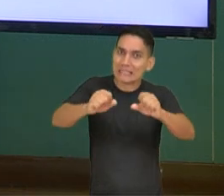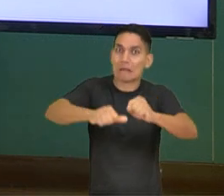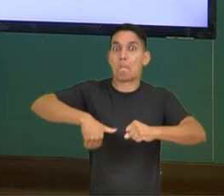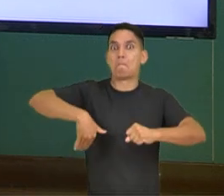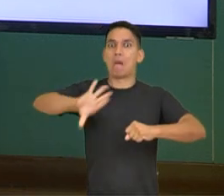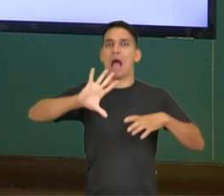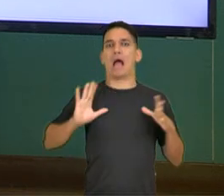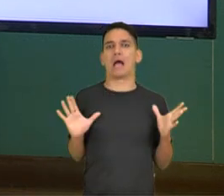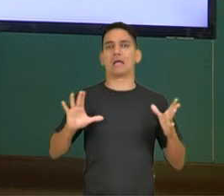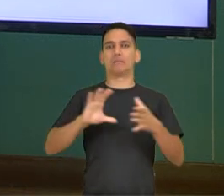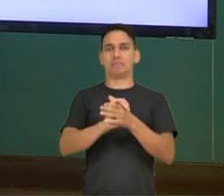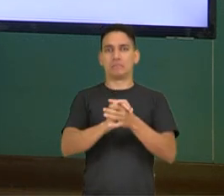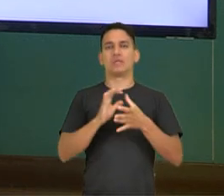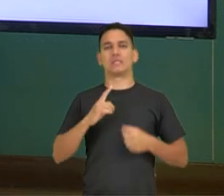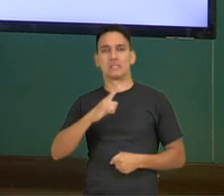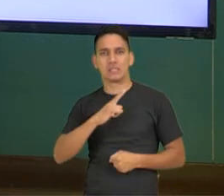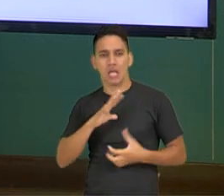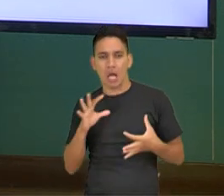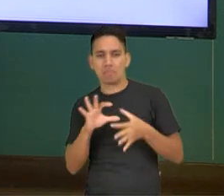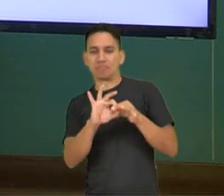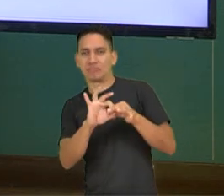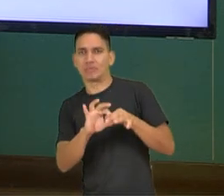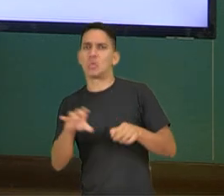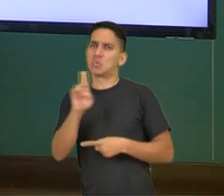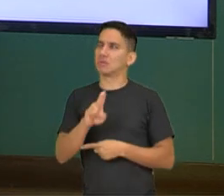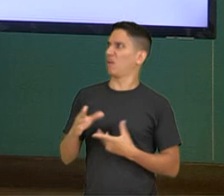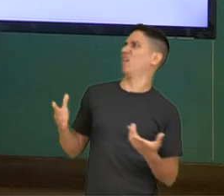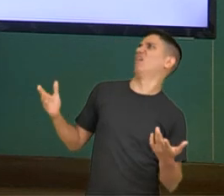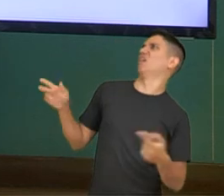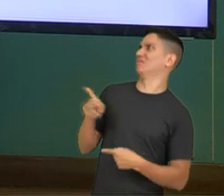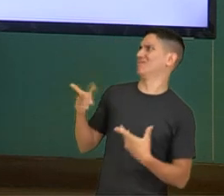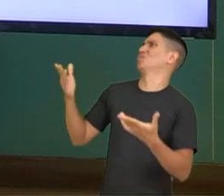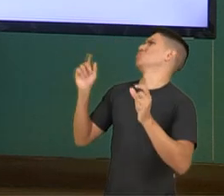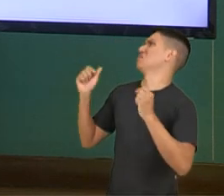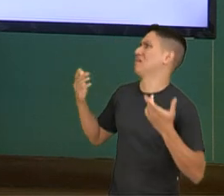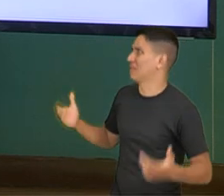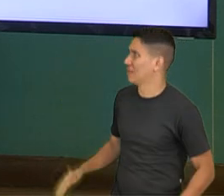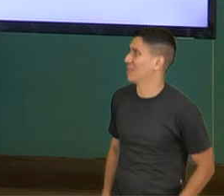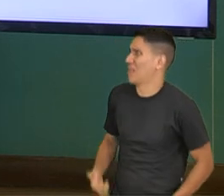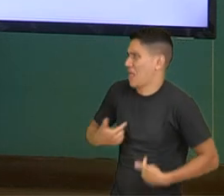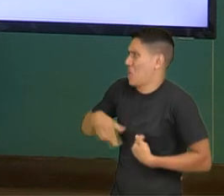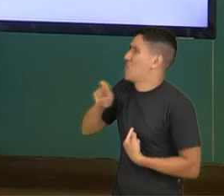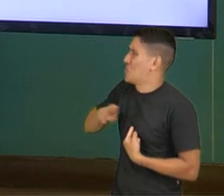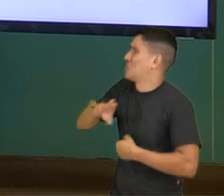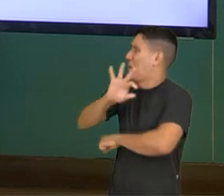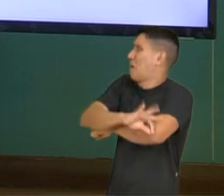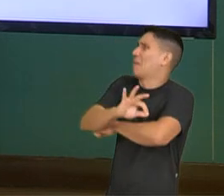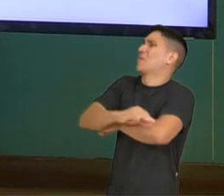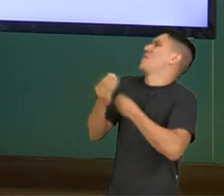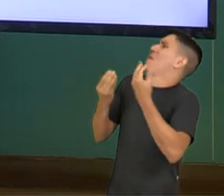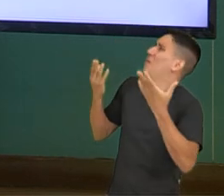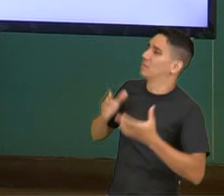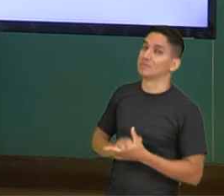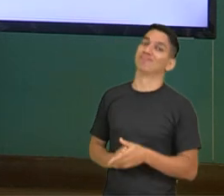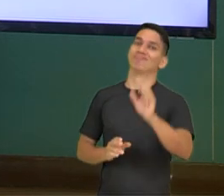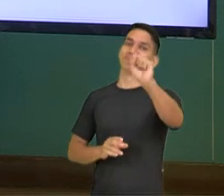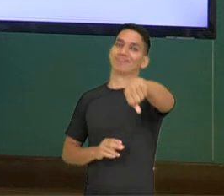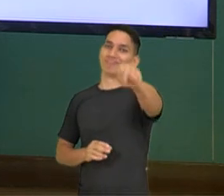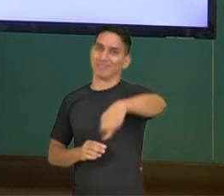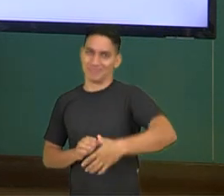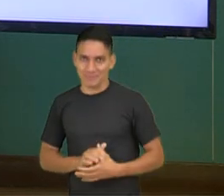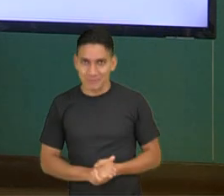tê-lo e consumi-lo. Você pode dizer, ah, professor, o que é isso? Eu consumi petróleo? Como assim?